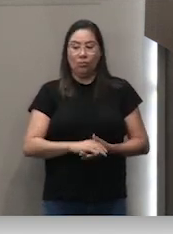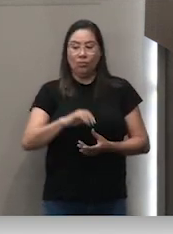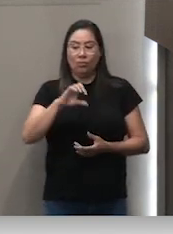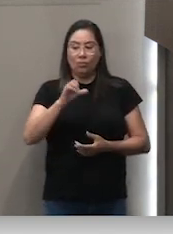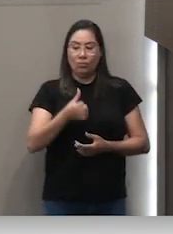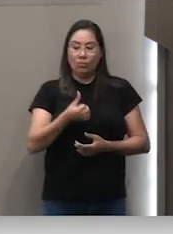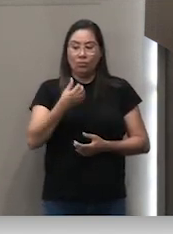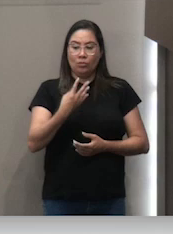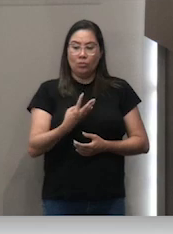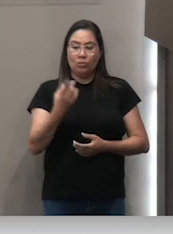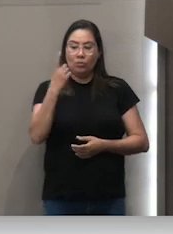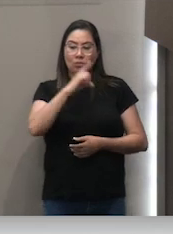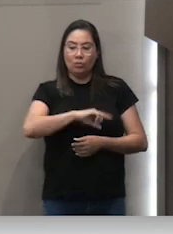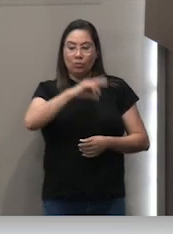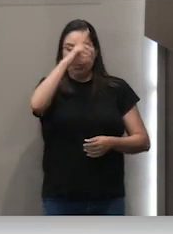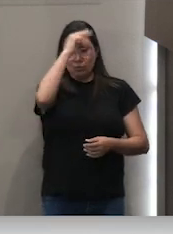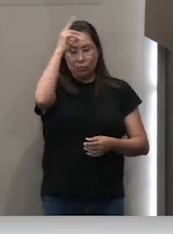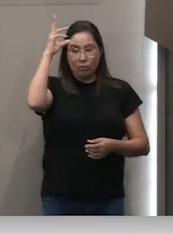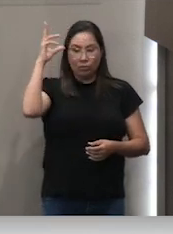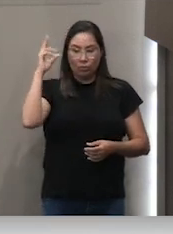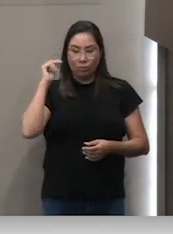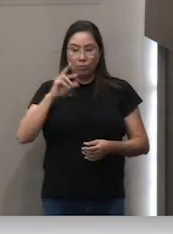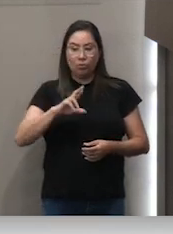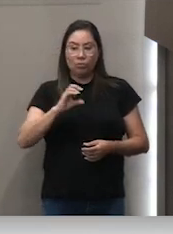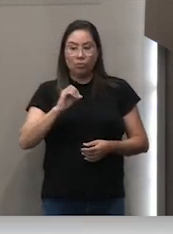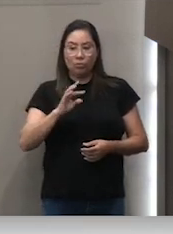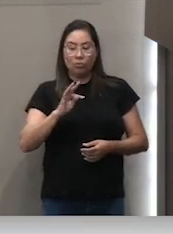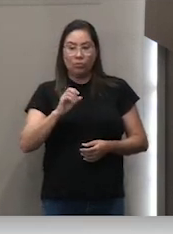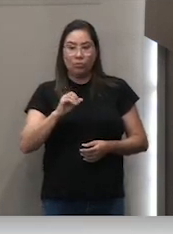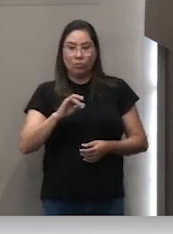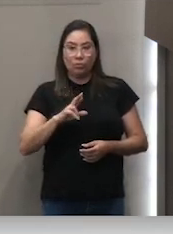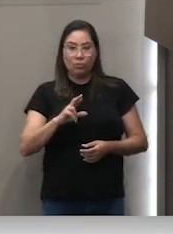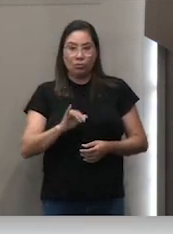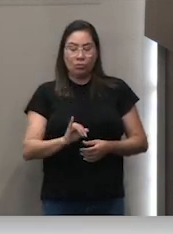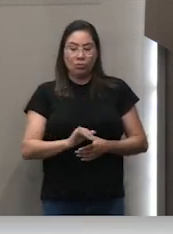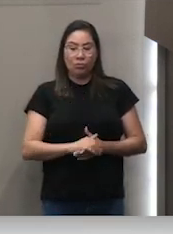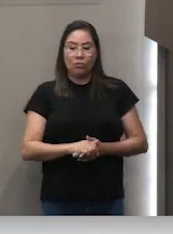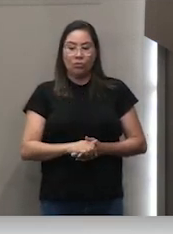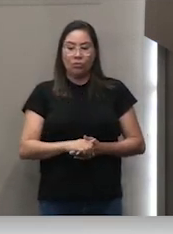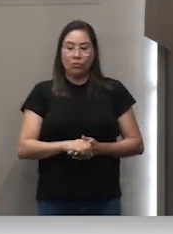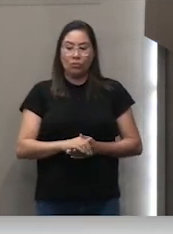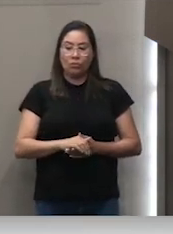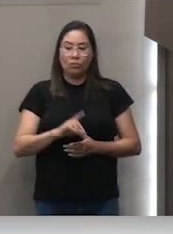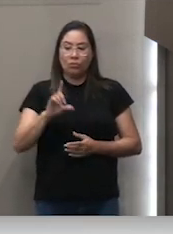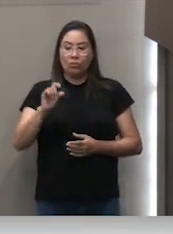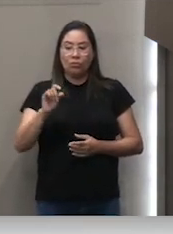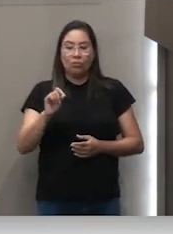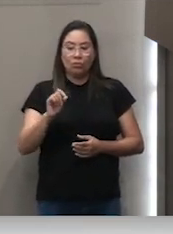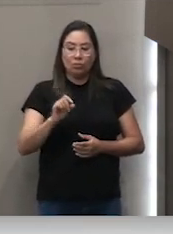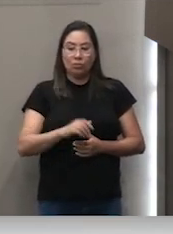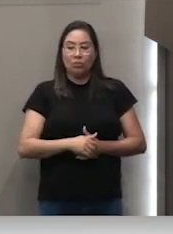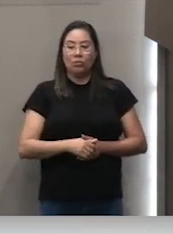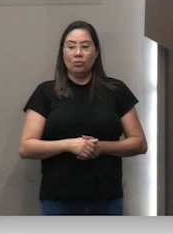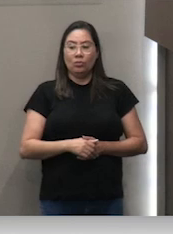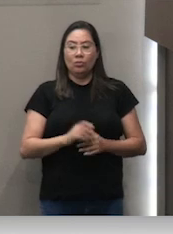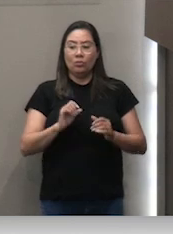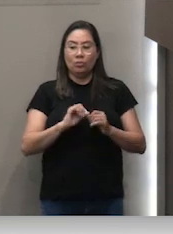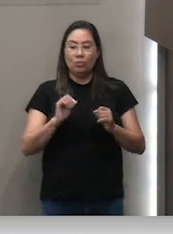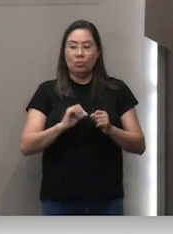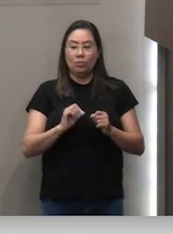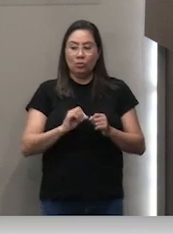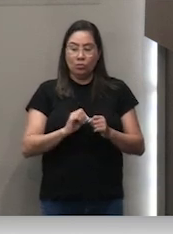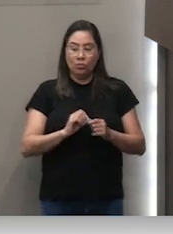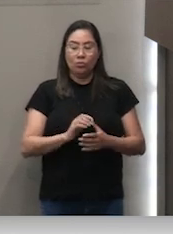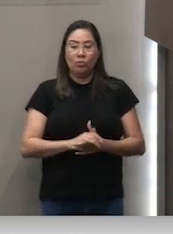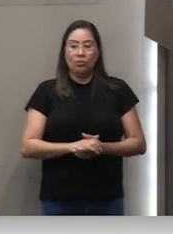instituímos, então, o Dia Municipal do Rotary Clube. O projeto de lei número 10, que celebrou, então, que é da nossa